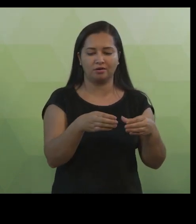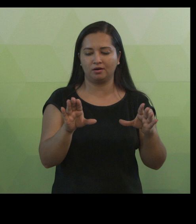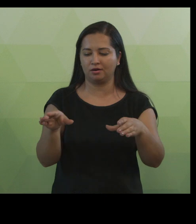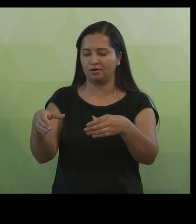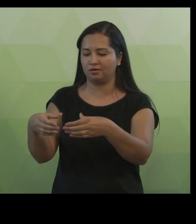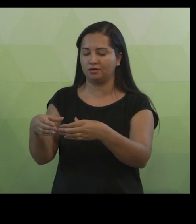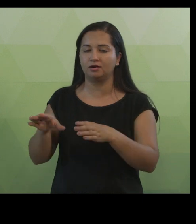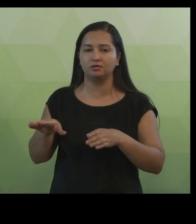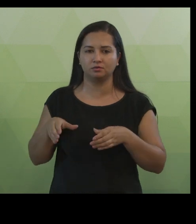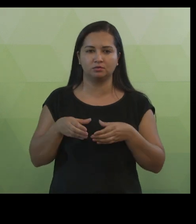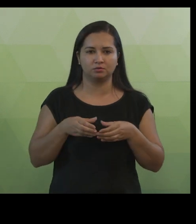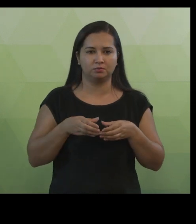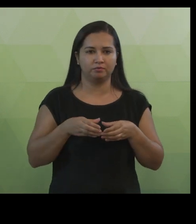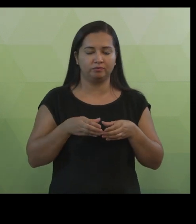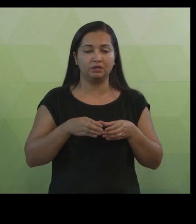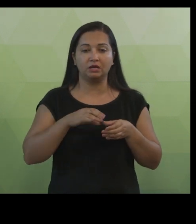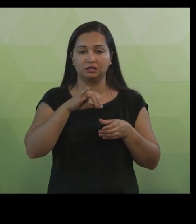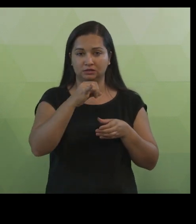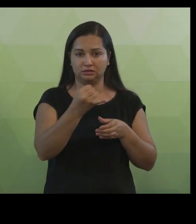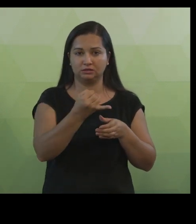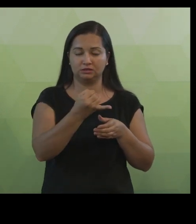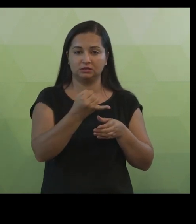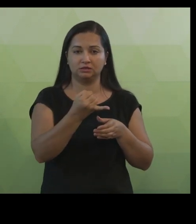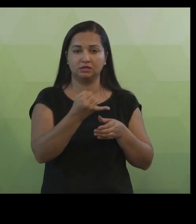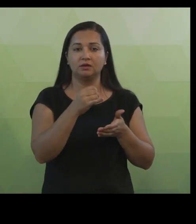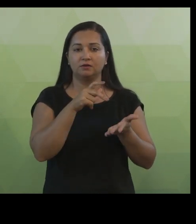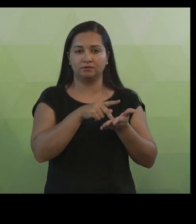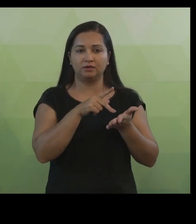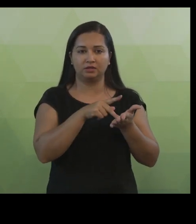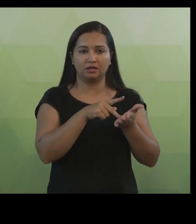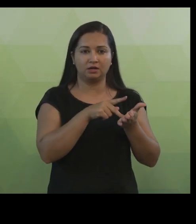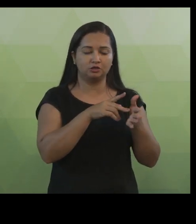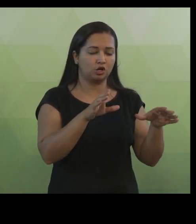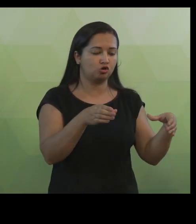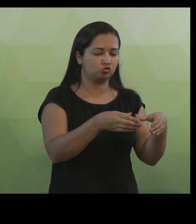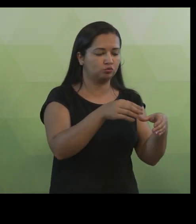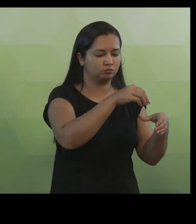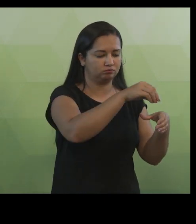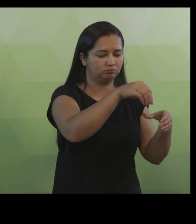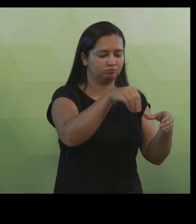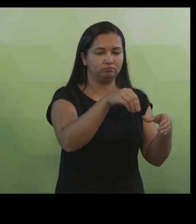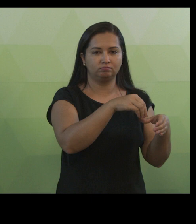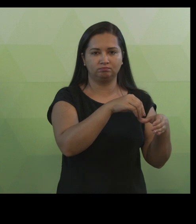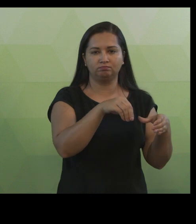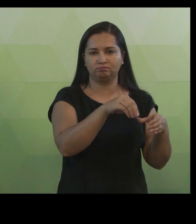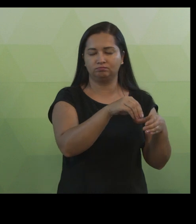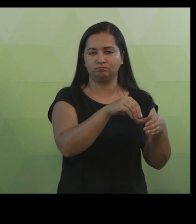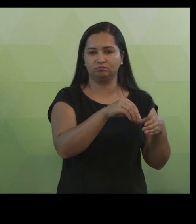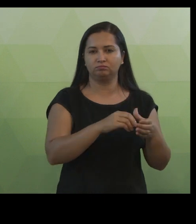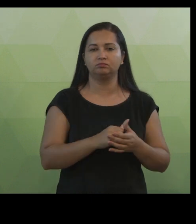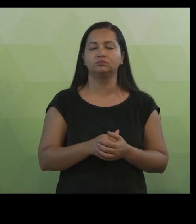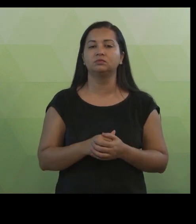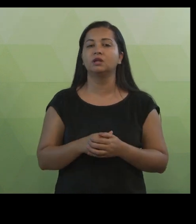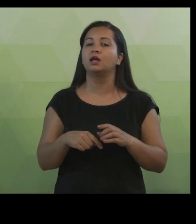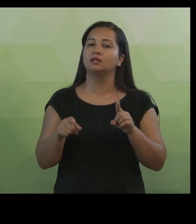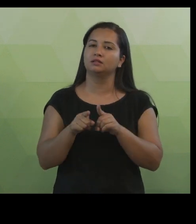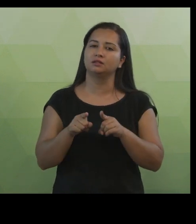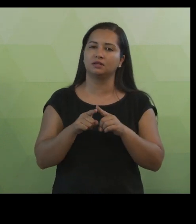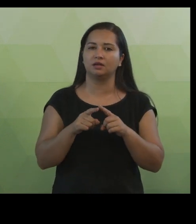outro comando caso a condição seja falsa. E tem uma estrutura também onde a gente